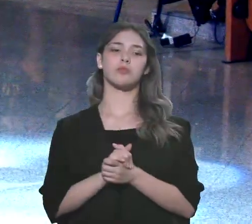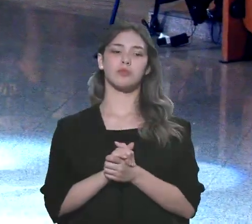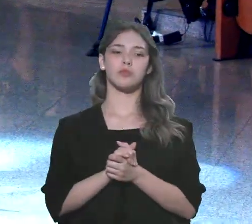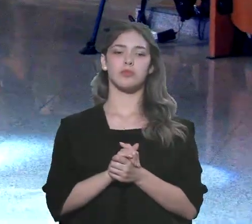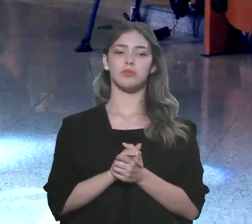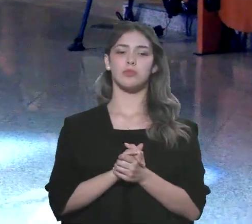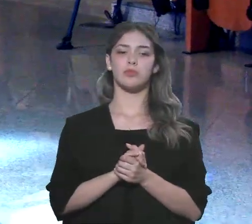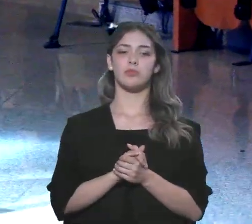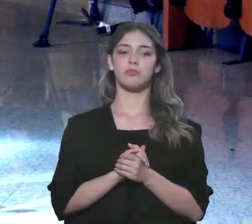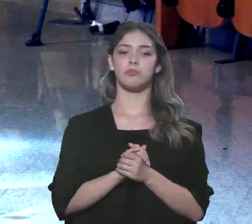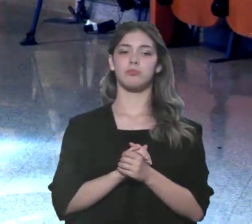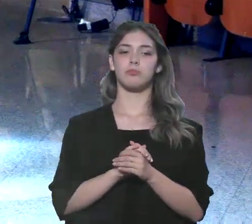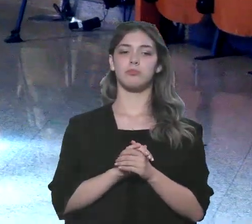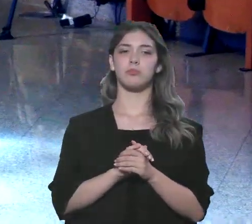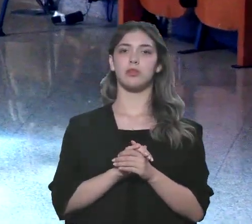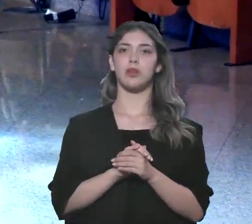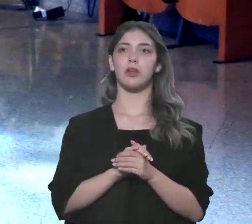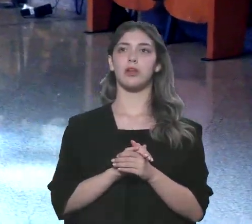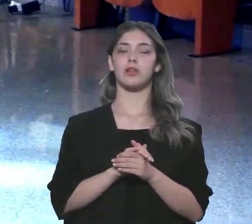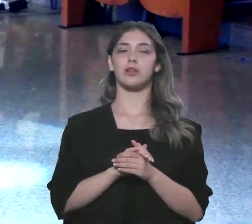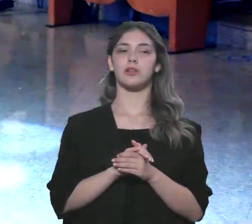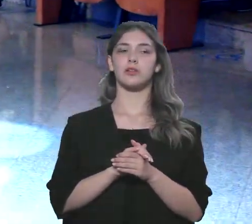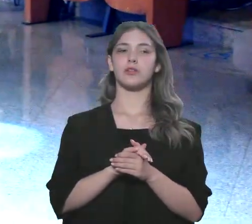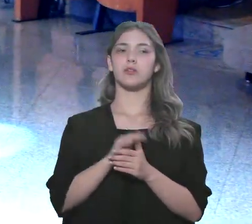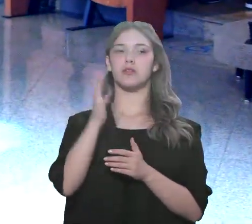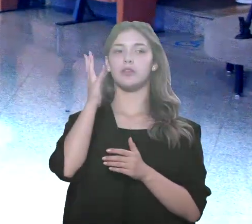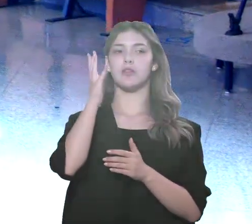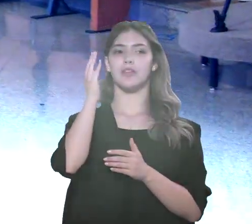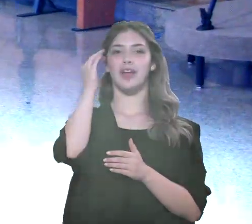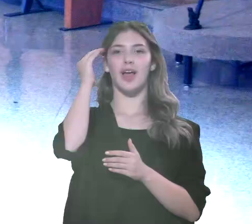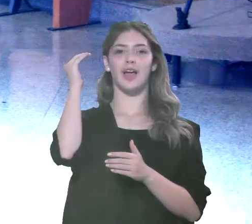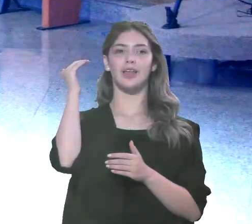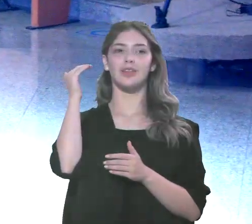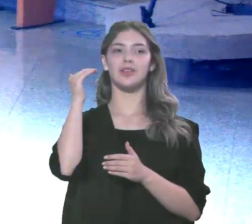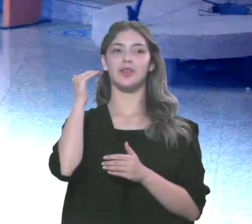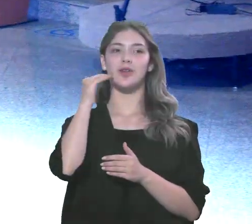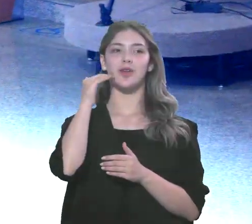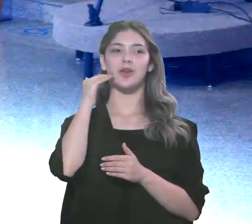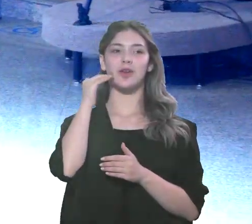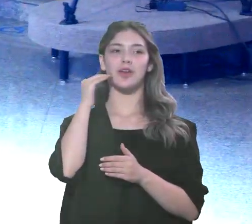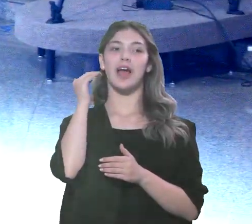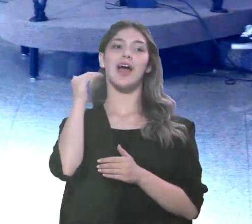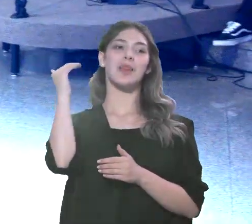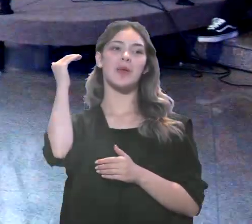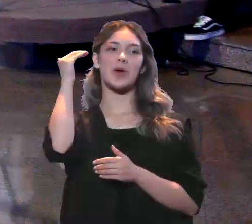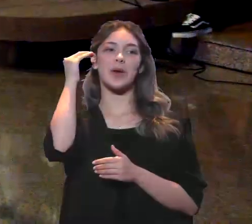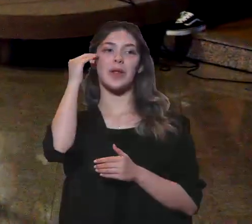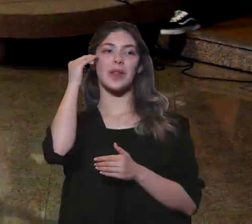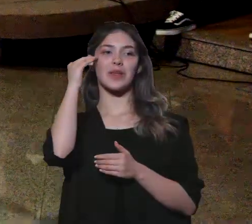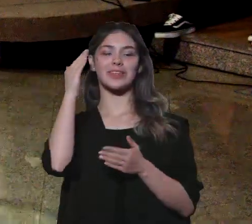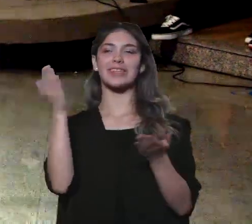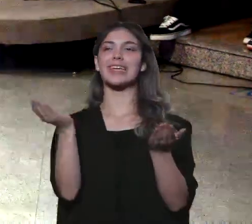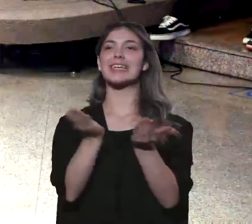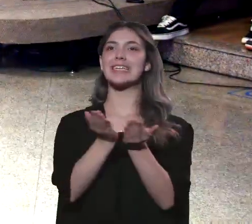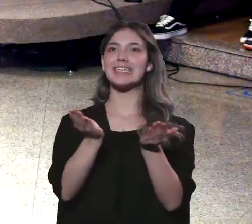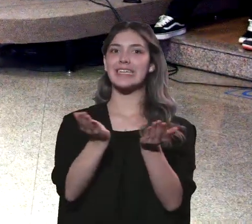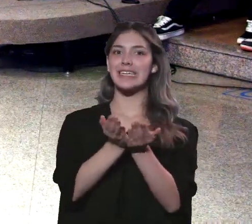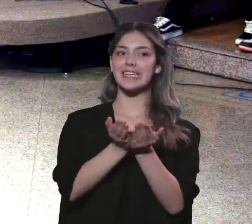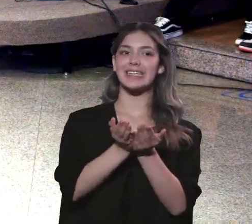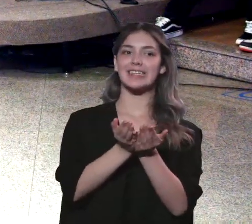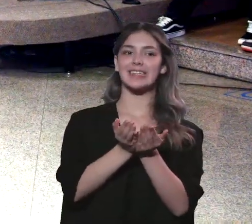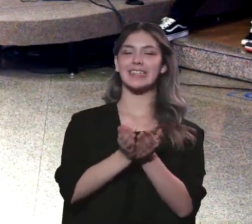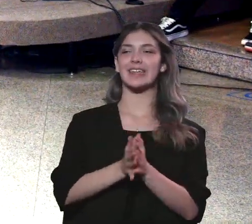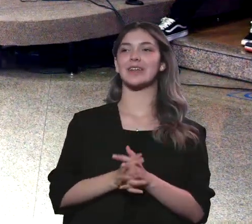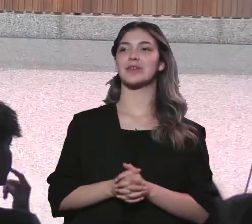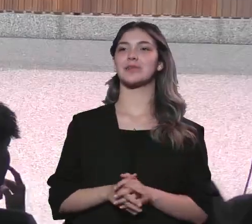Você nunca tinha visto tanto adolescente crente na tua vida. E parece que enquanto eu falava, Deus começou